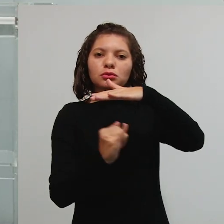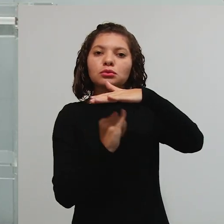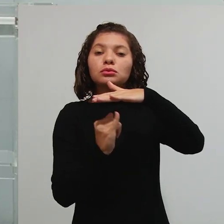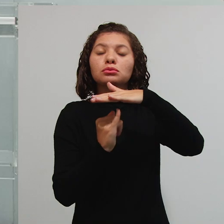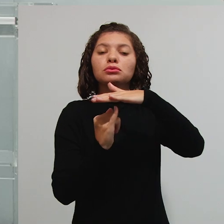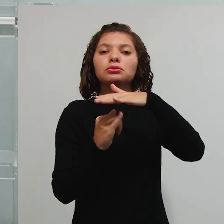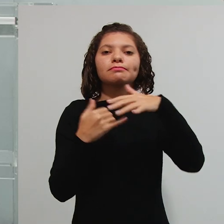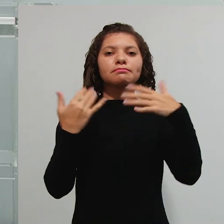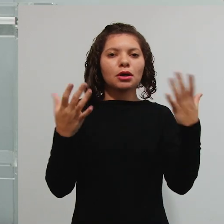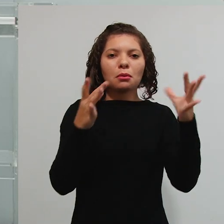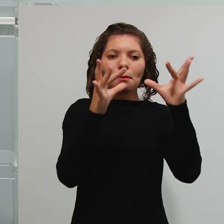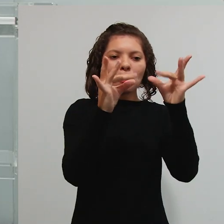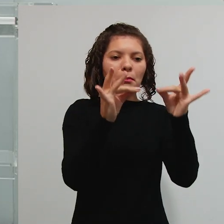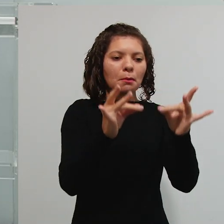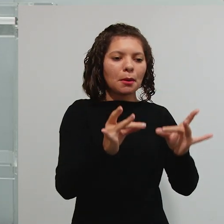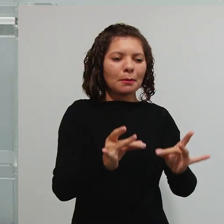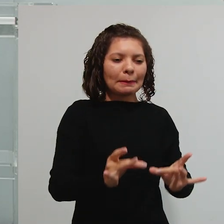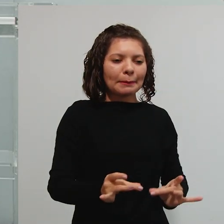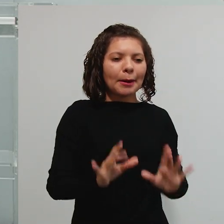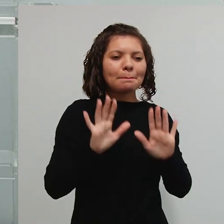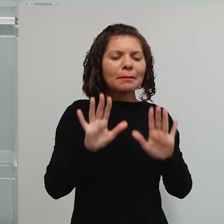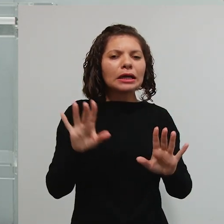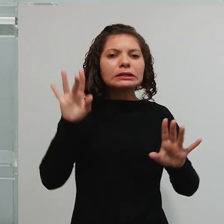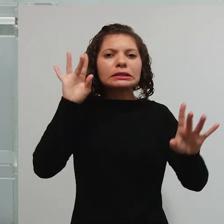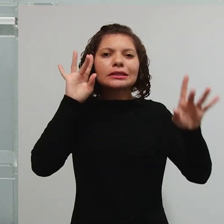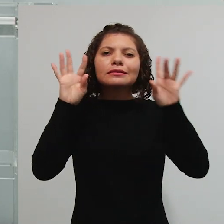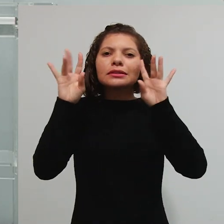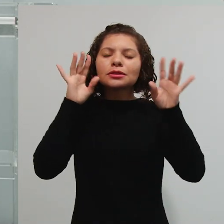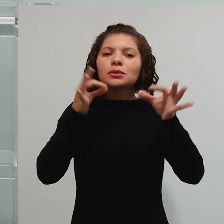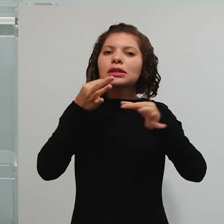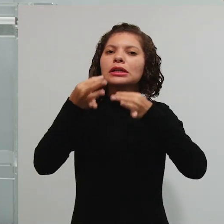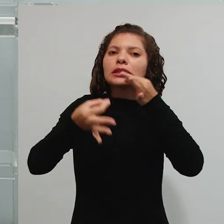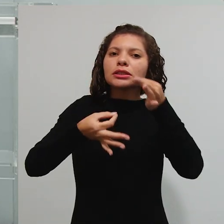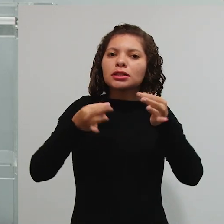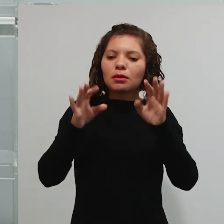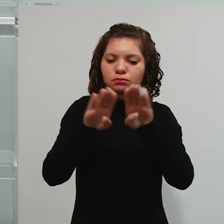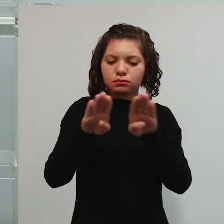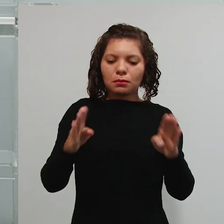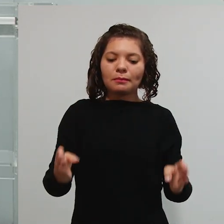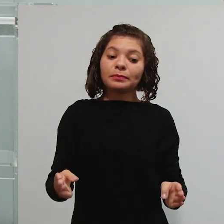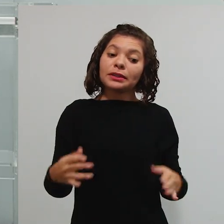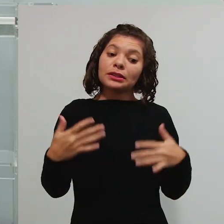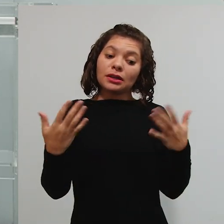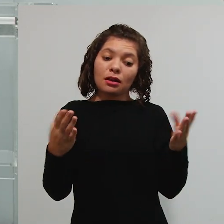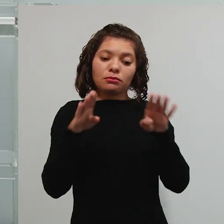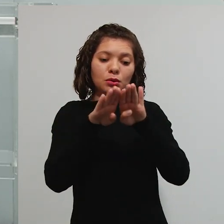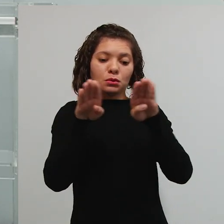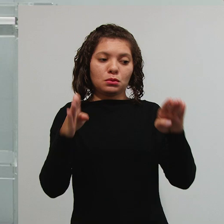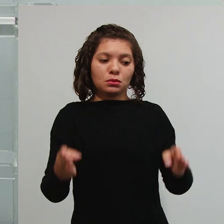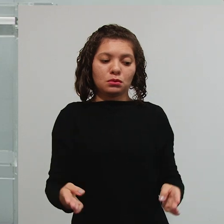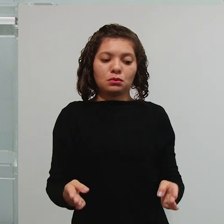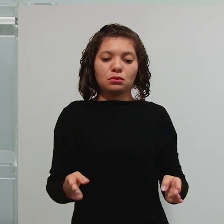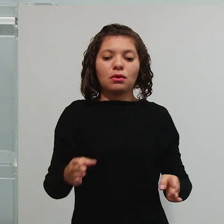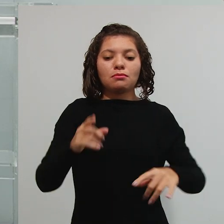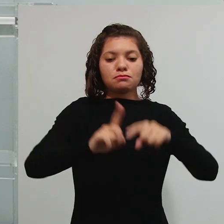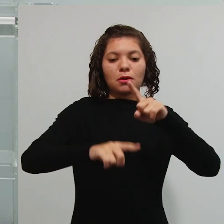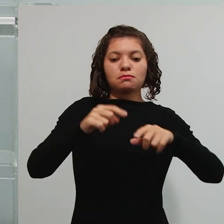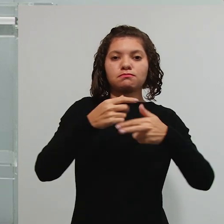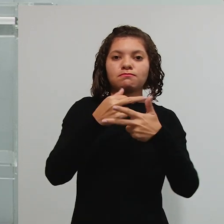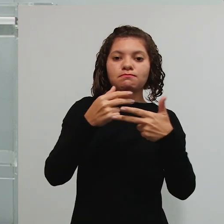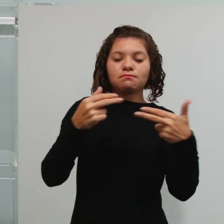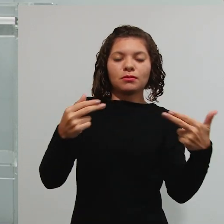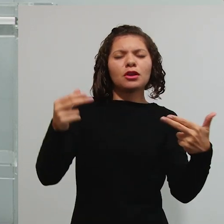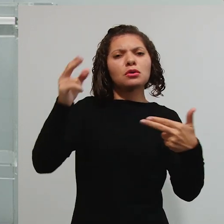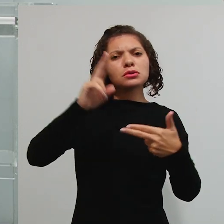adesivada. Então, isso é uma descrição. Agora, se eu for fazer uma reflexão crítica sobre o púlpito é um instrumento, né, é um